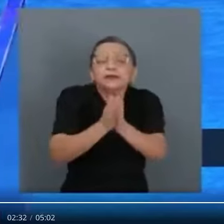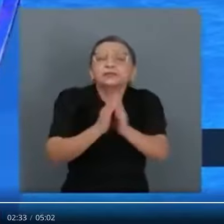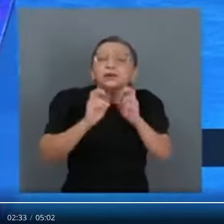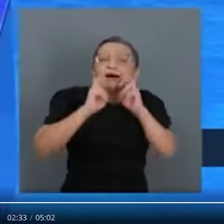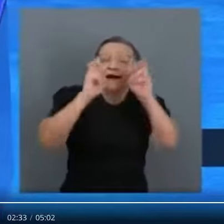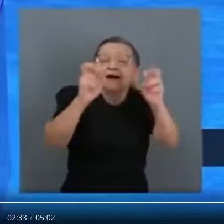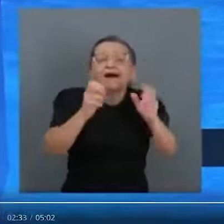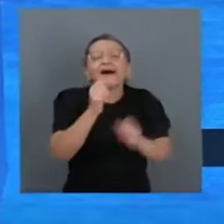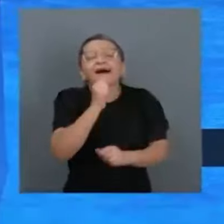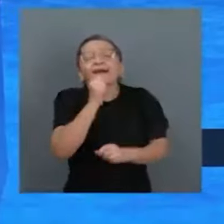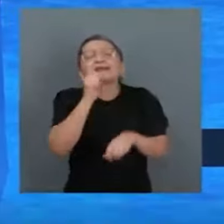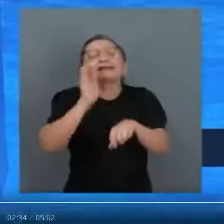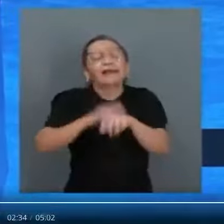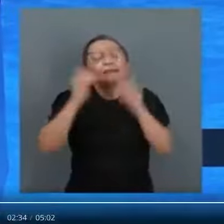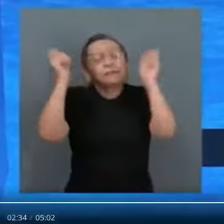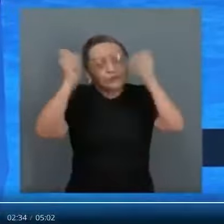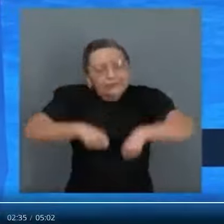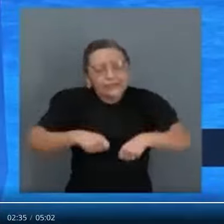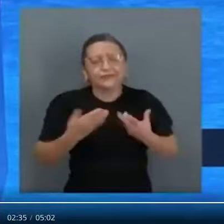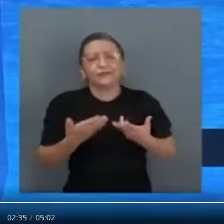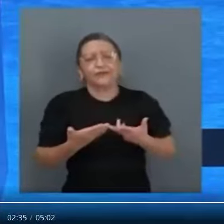Ainda é possível!